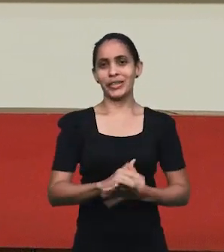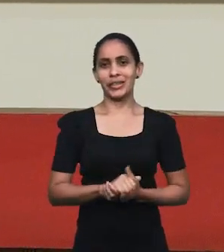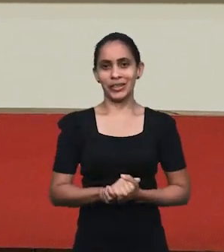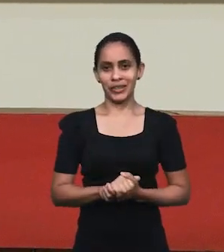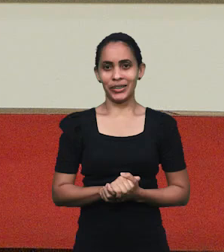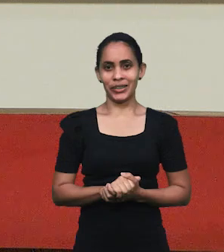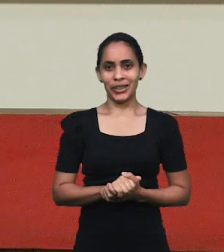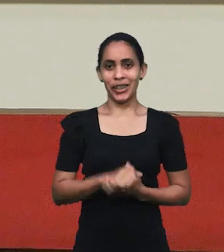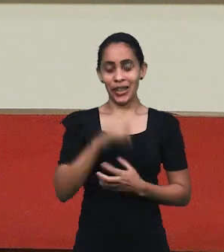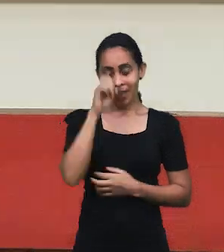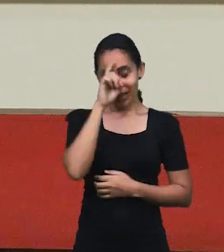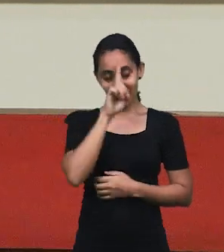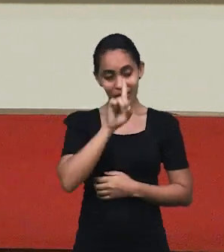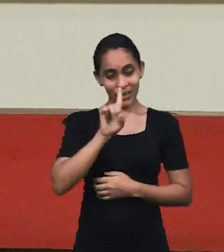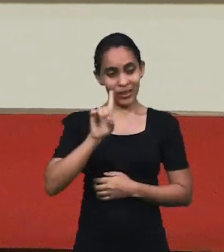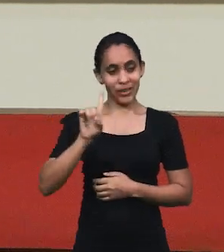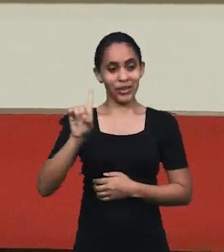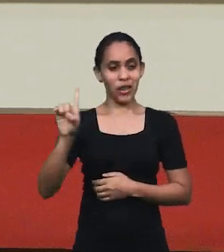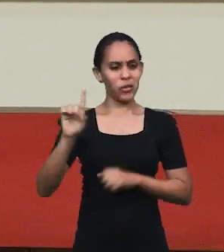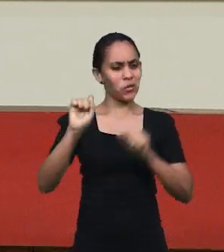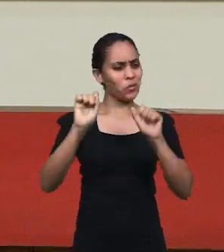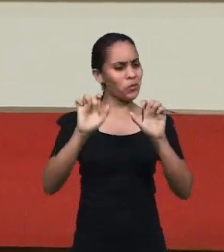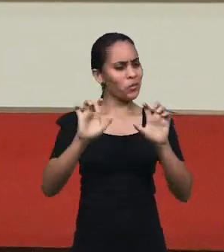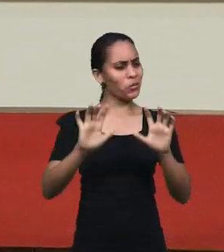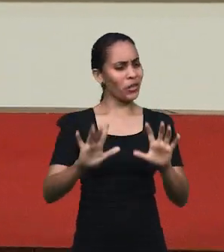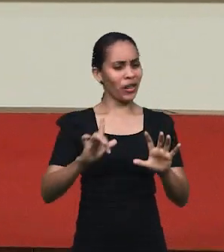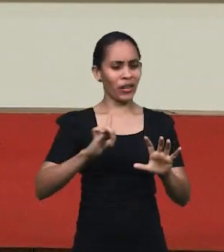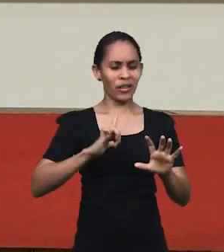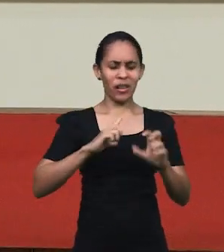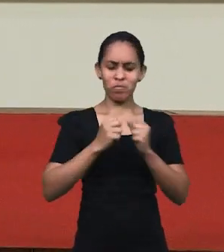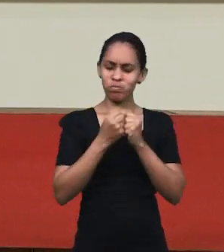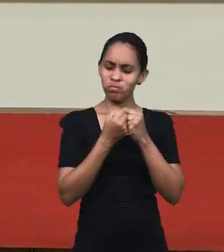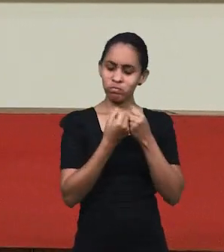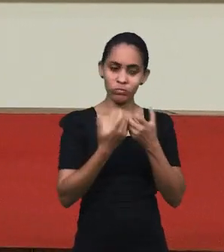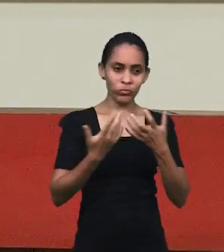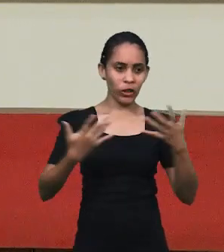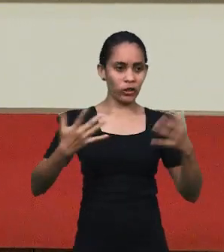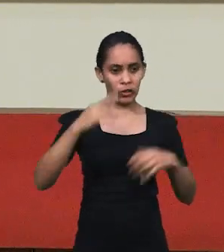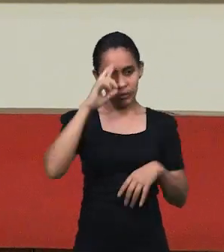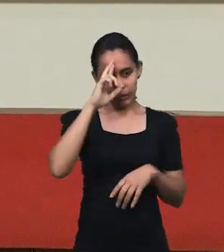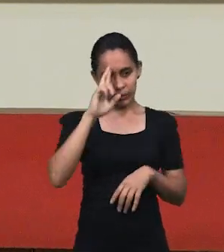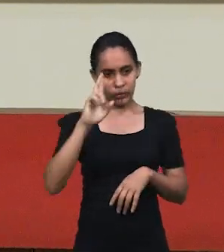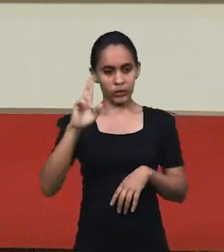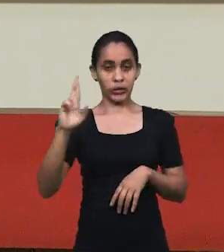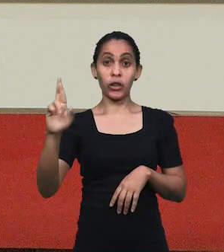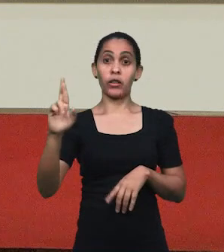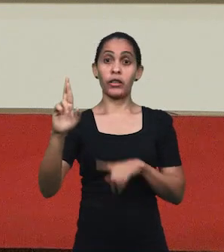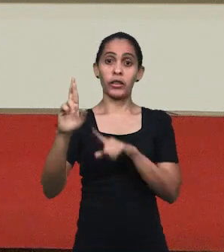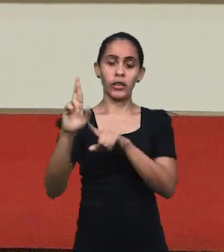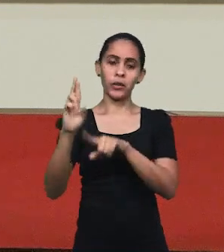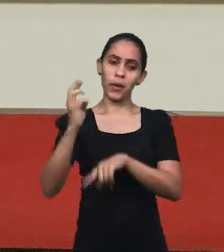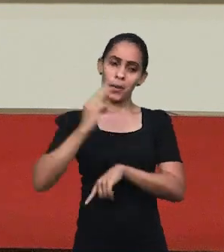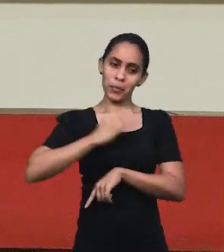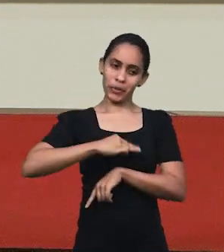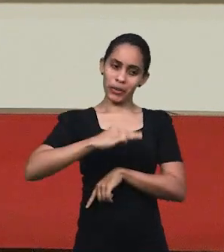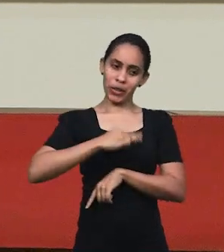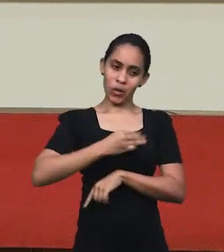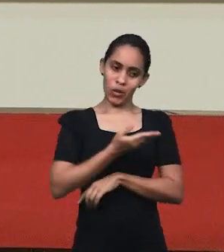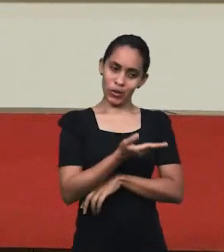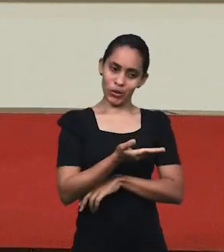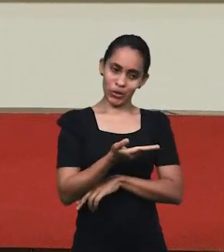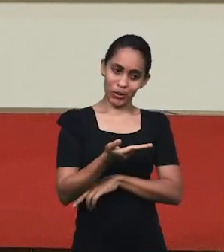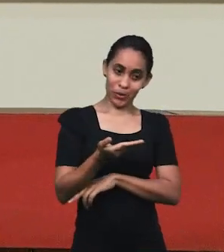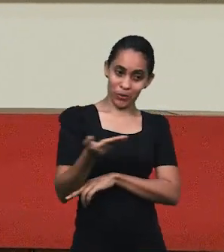abençoe e que Deus faça resplandecer sobre vós a luz do seu rosto, e que Deus